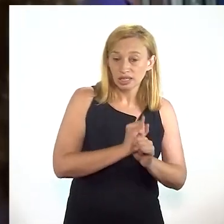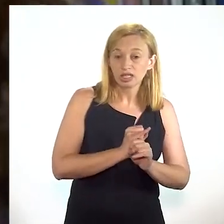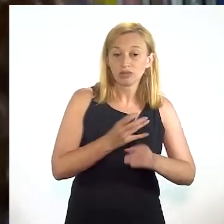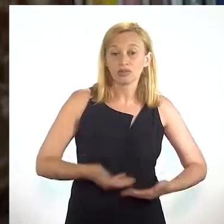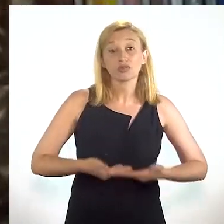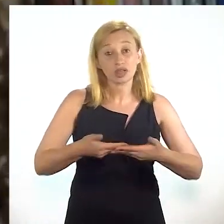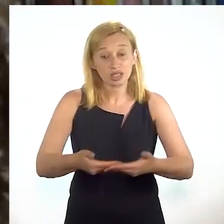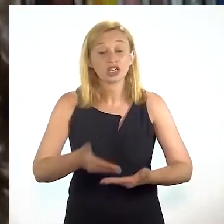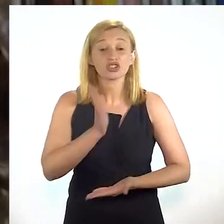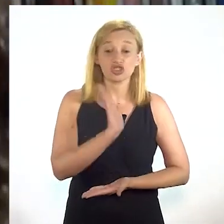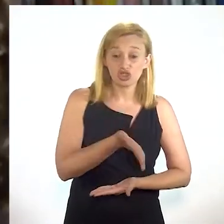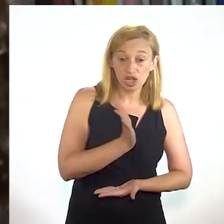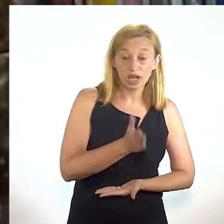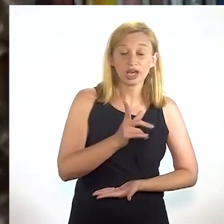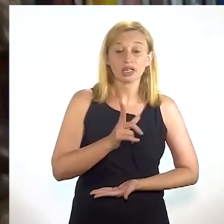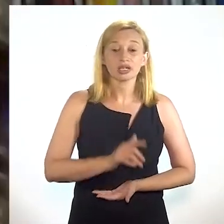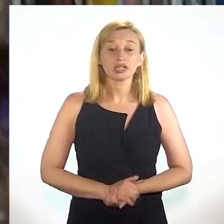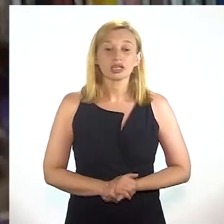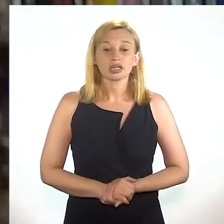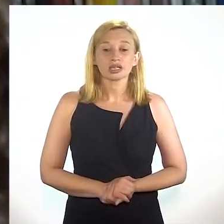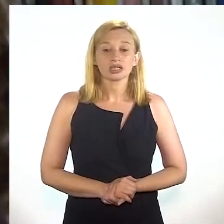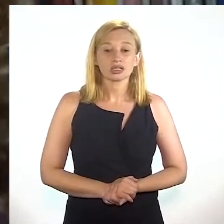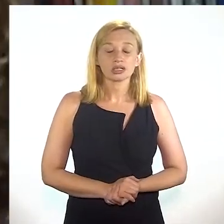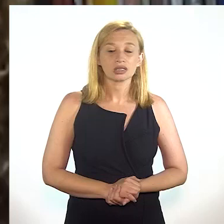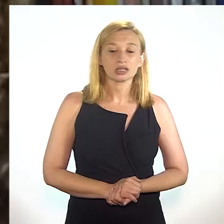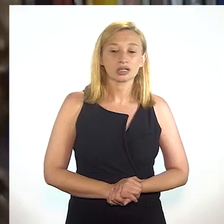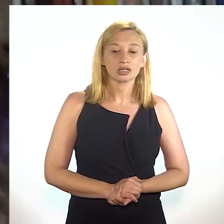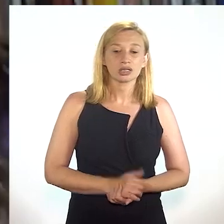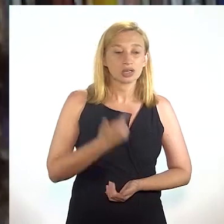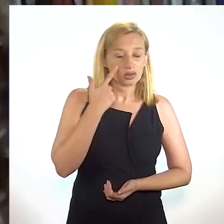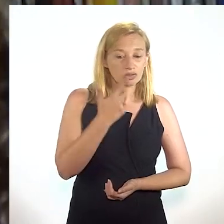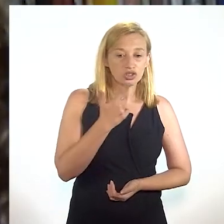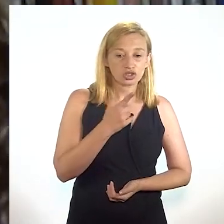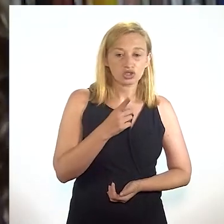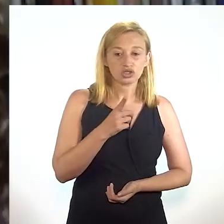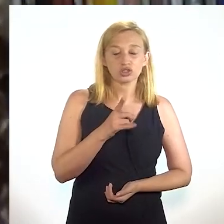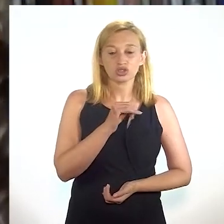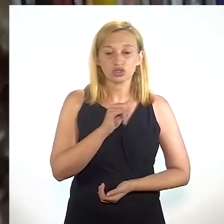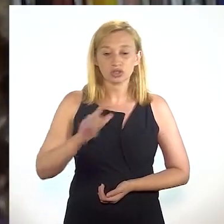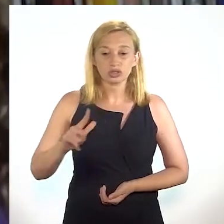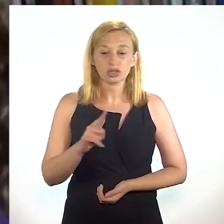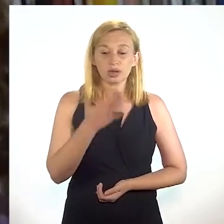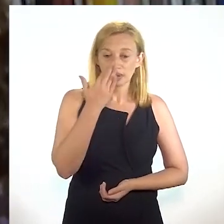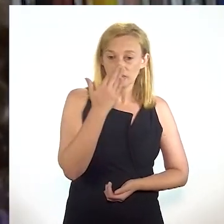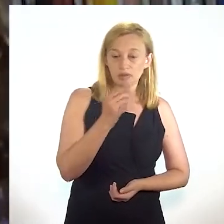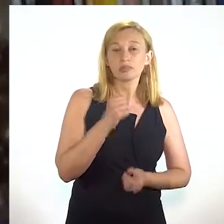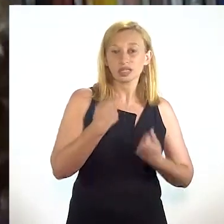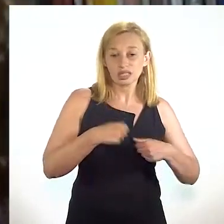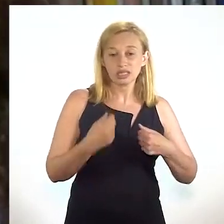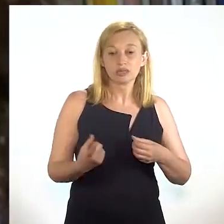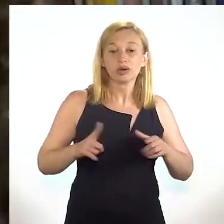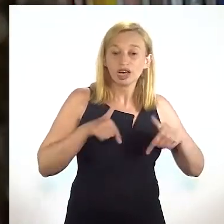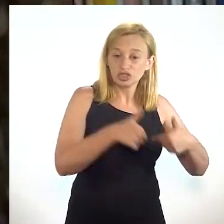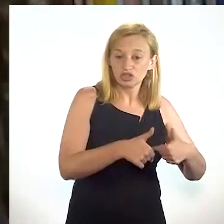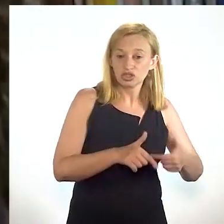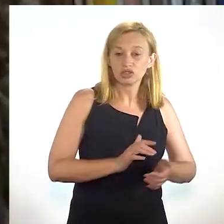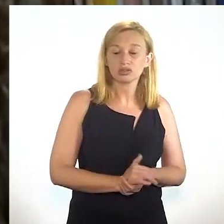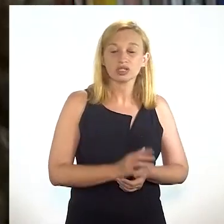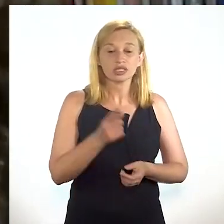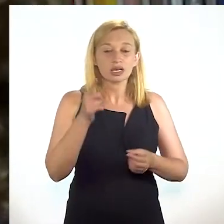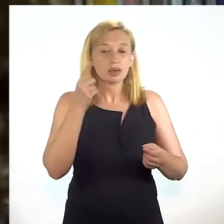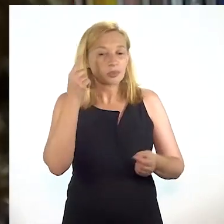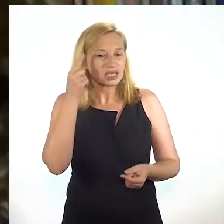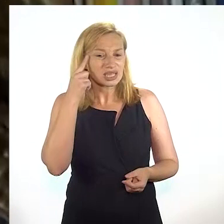desse ambiente digital, o que poderia oferecer, né? Já que a gente ia ter que... o que estava previsto do digital lá para frente, a gente teve